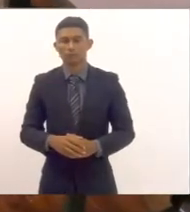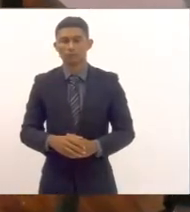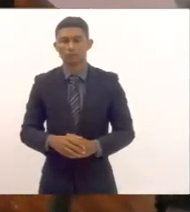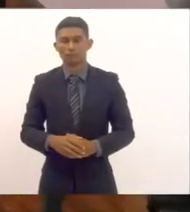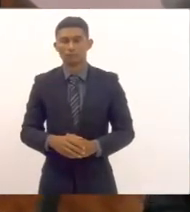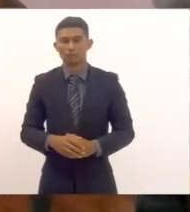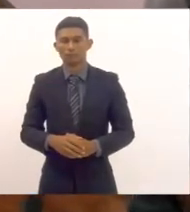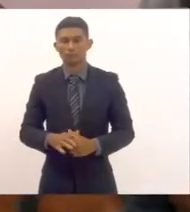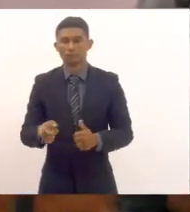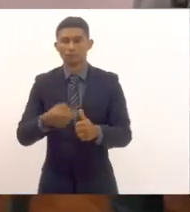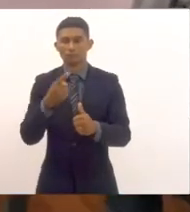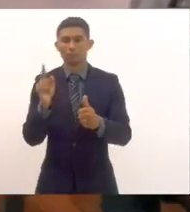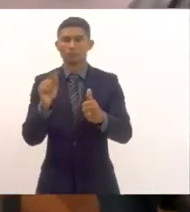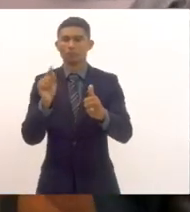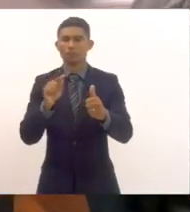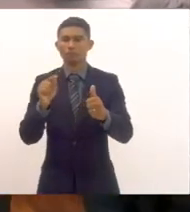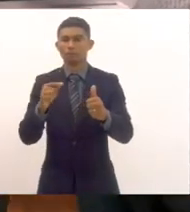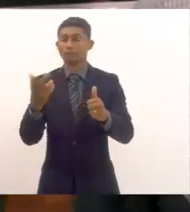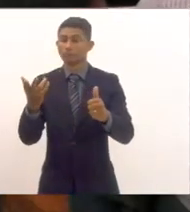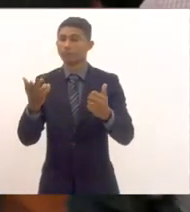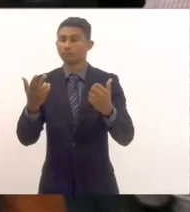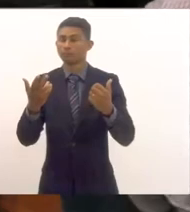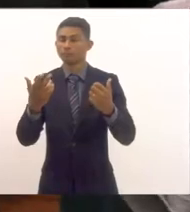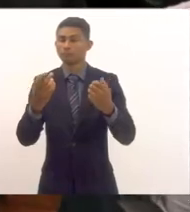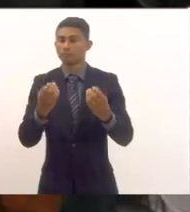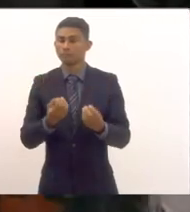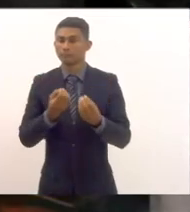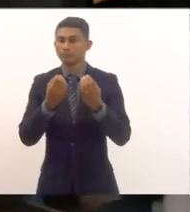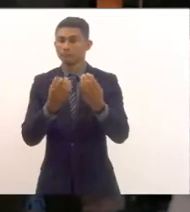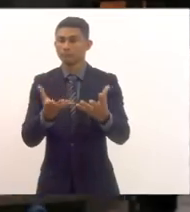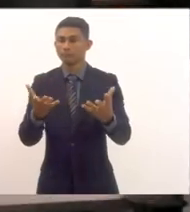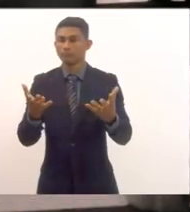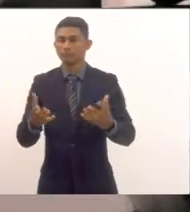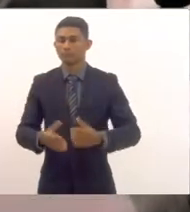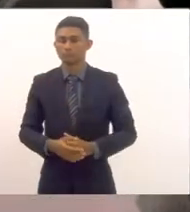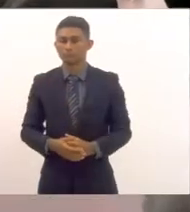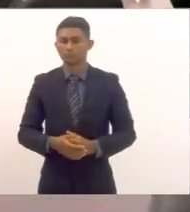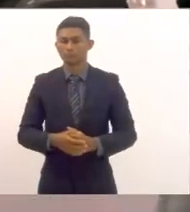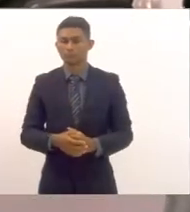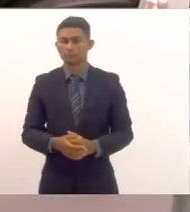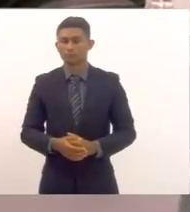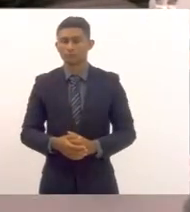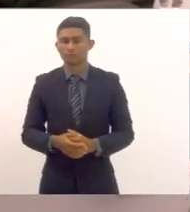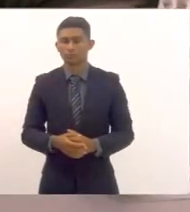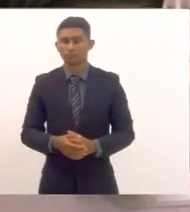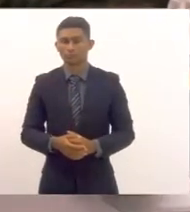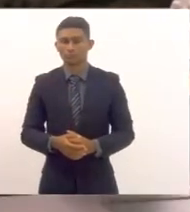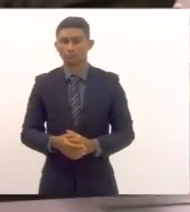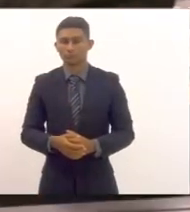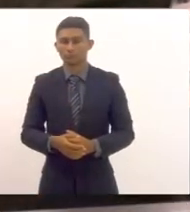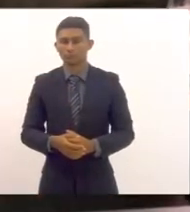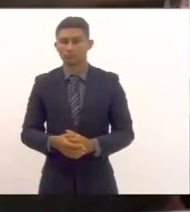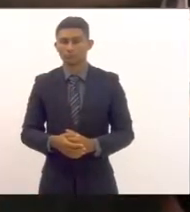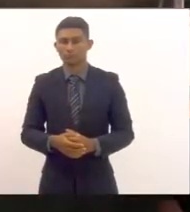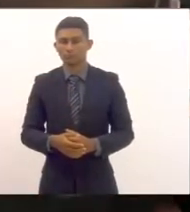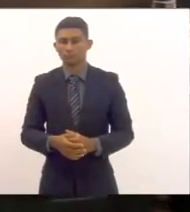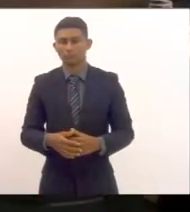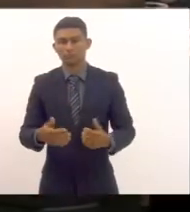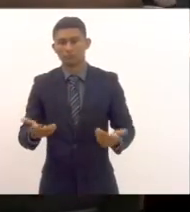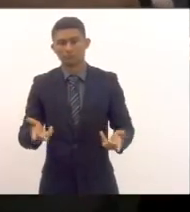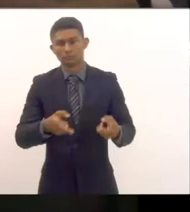o meu para informar que o sistema de